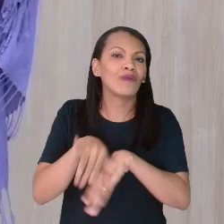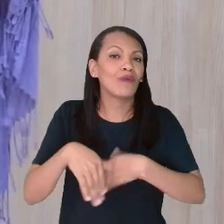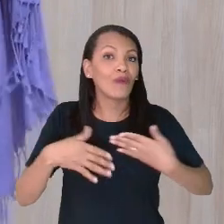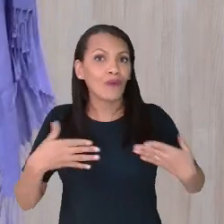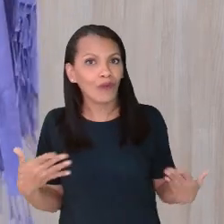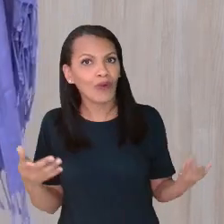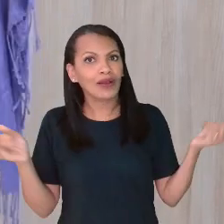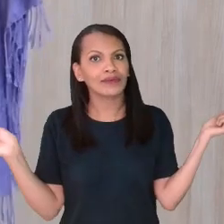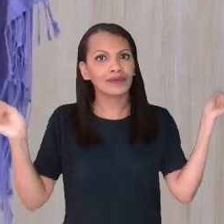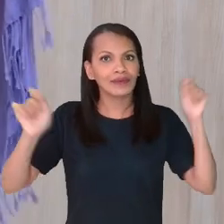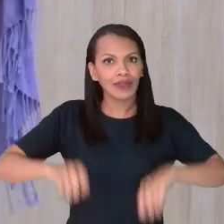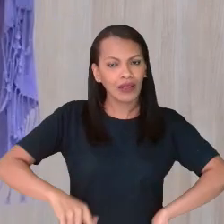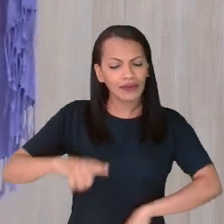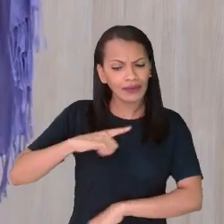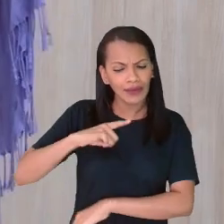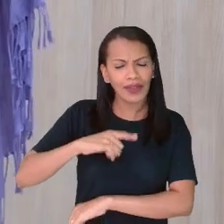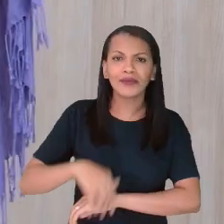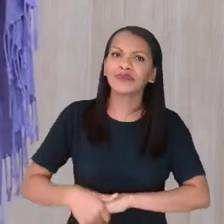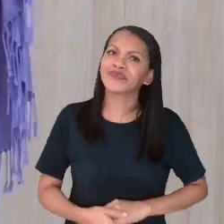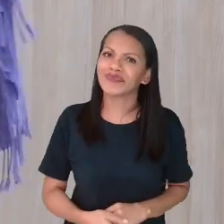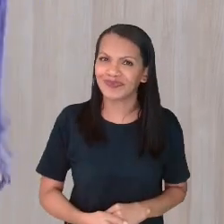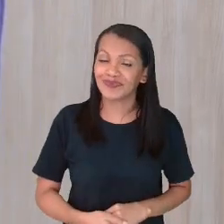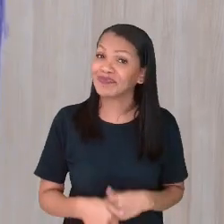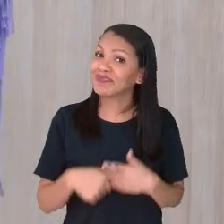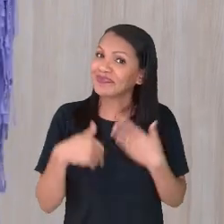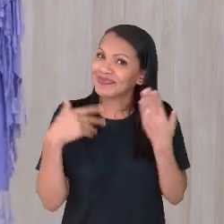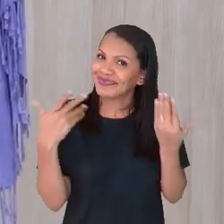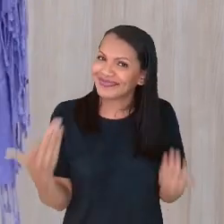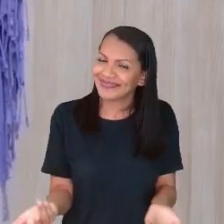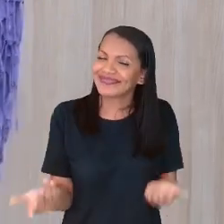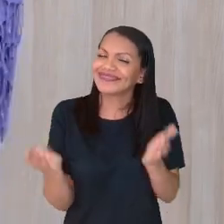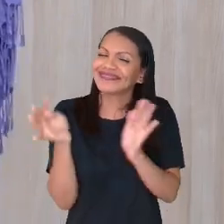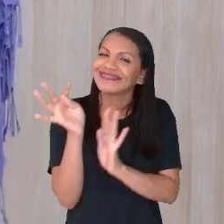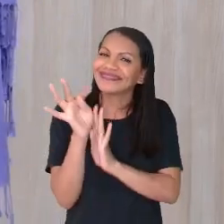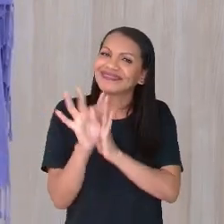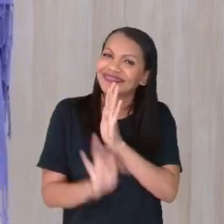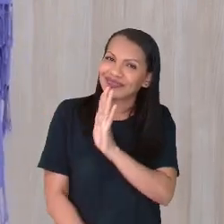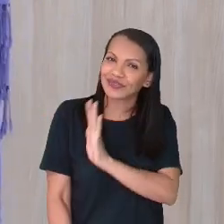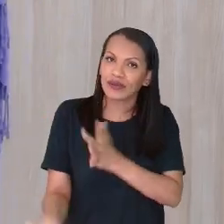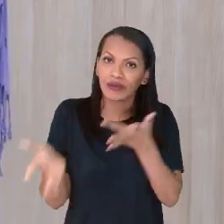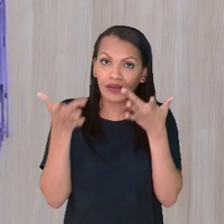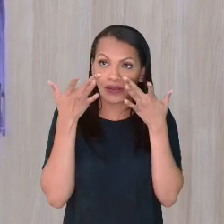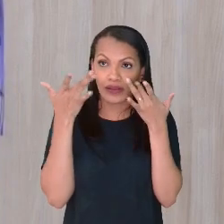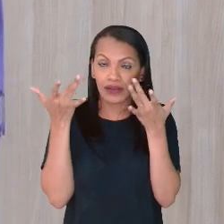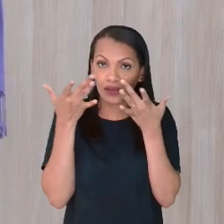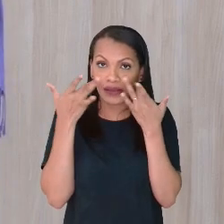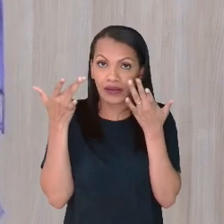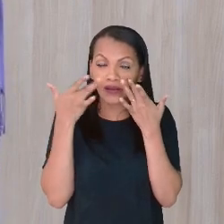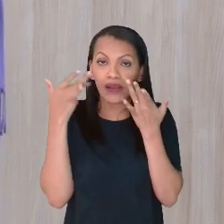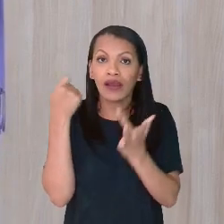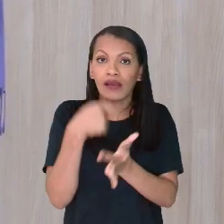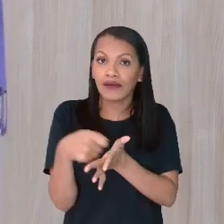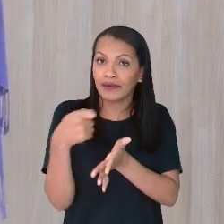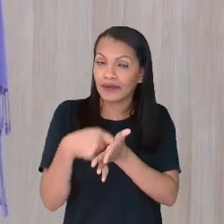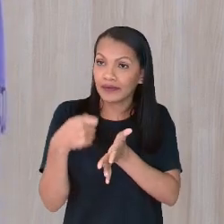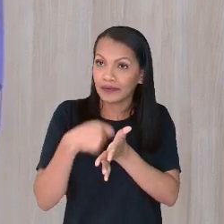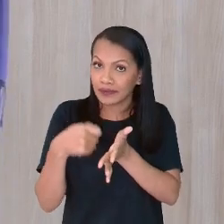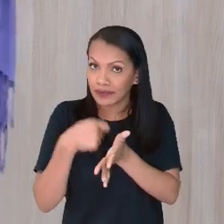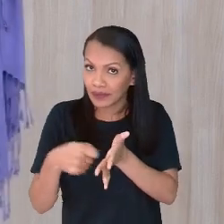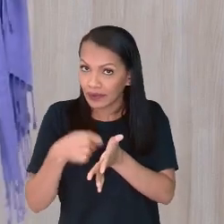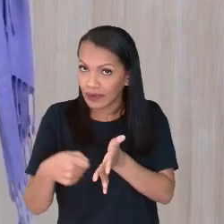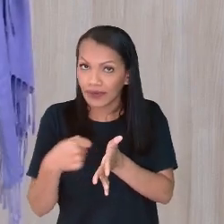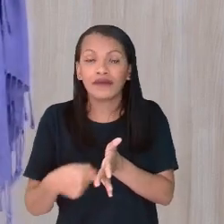de potencial essas pessoas têm. E esse texto teatral, né, escrito